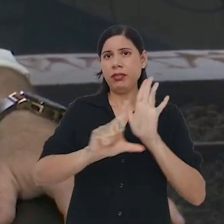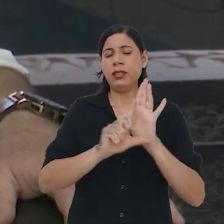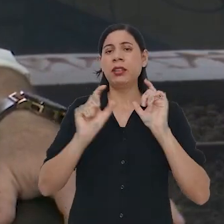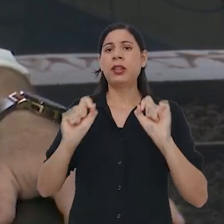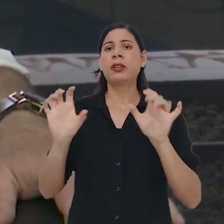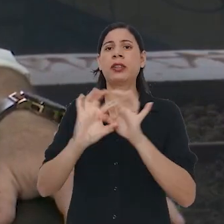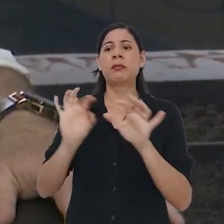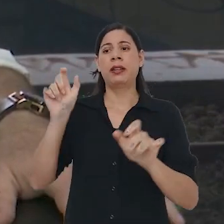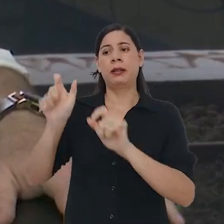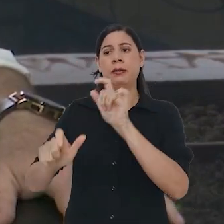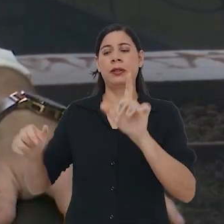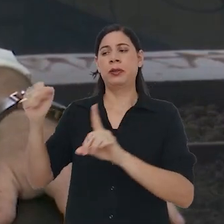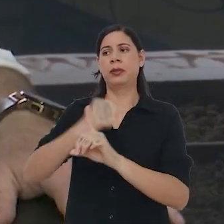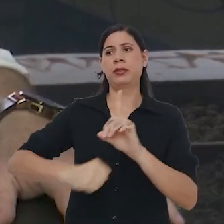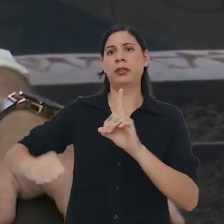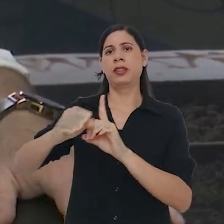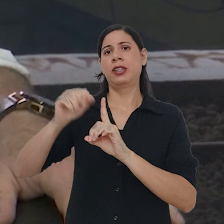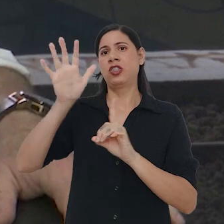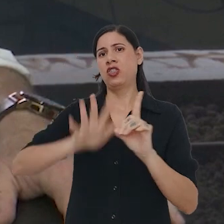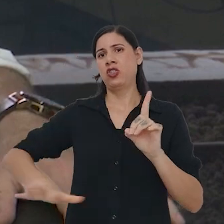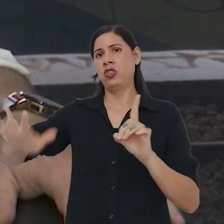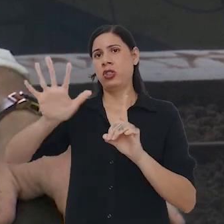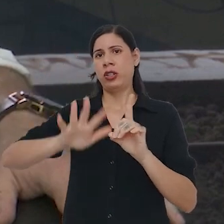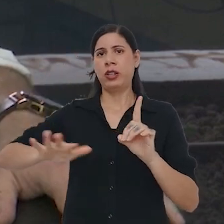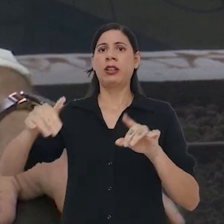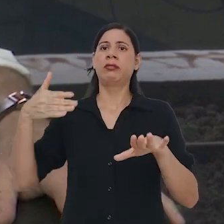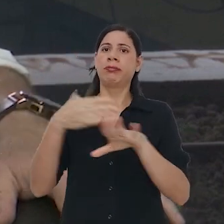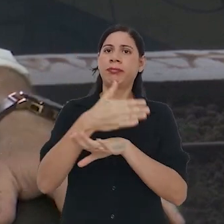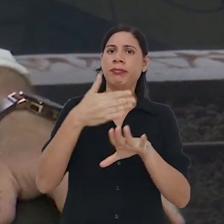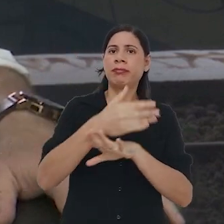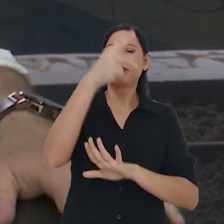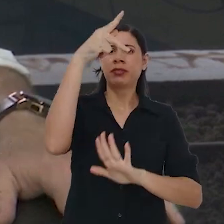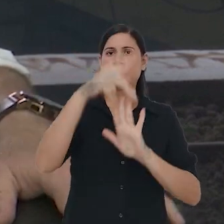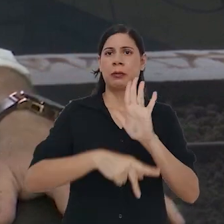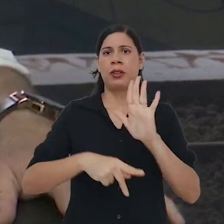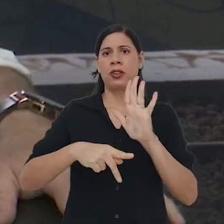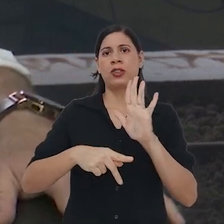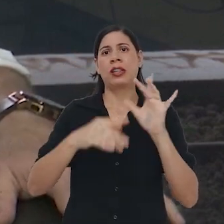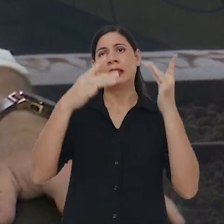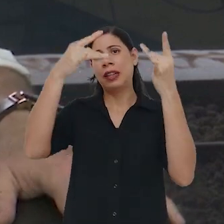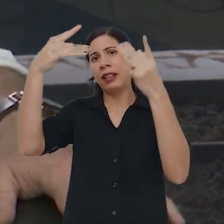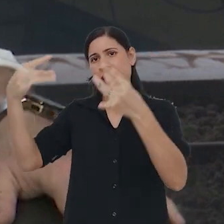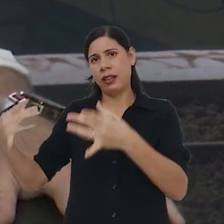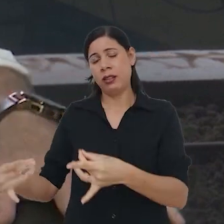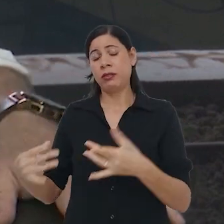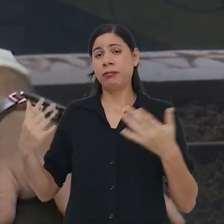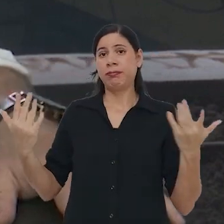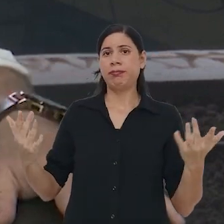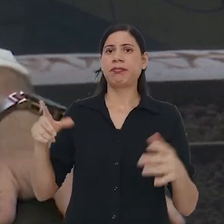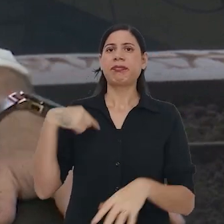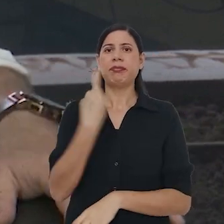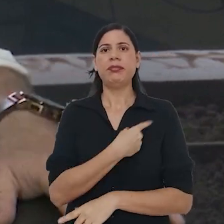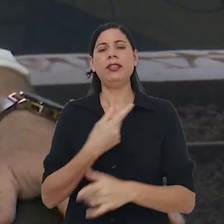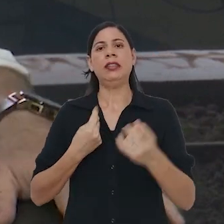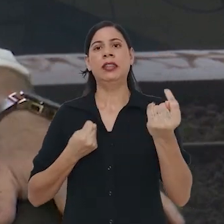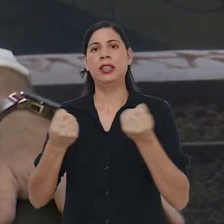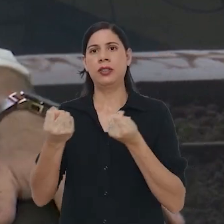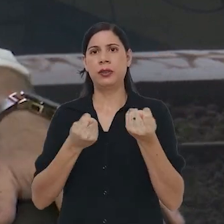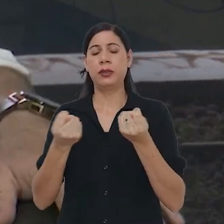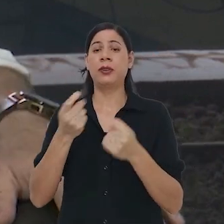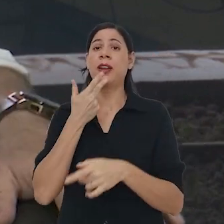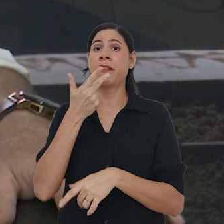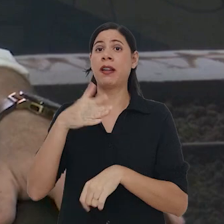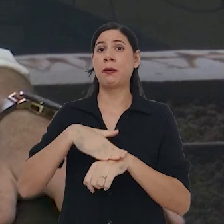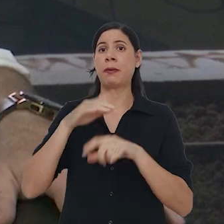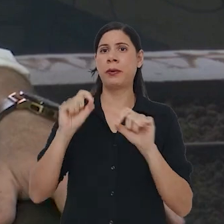permite ainda que a sociedade como um todo tenha acesso aos projetos de maneira detalhada. Então, assim, a gente tem o controle. Eu